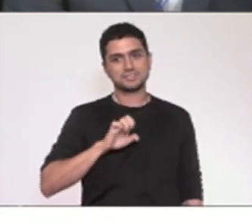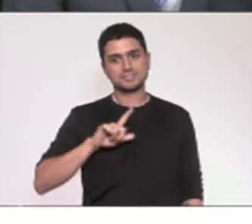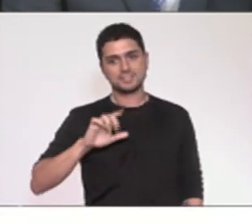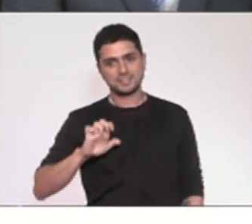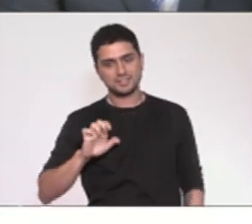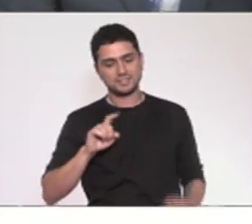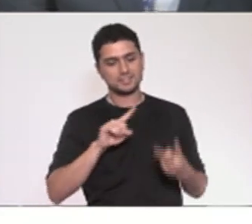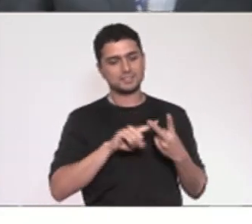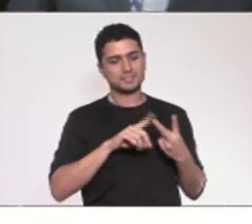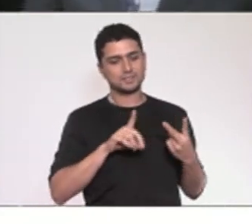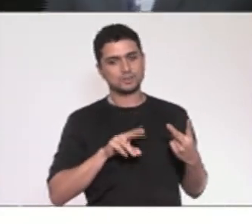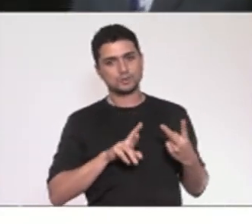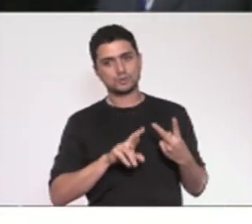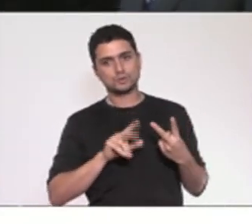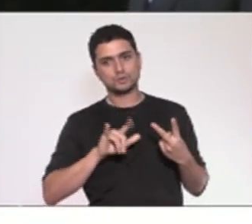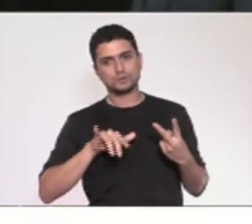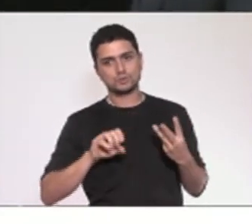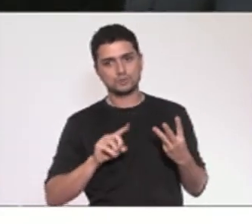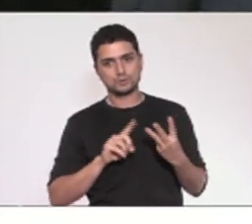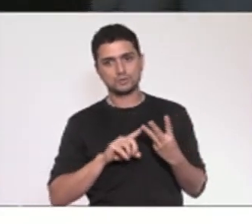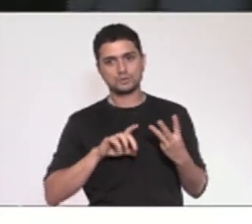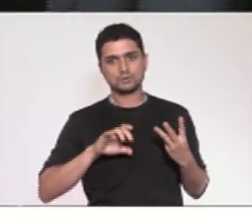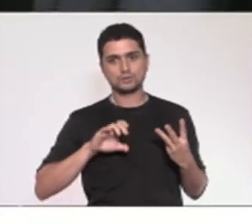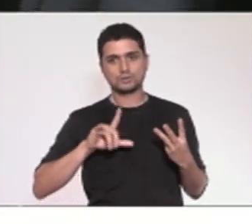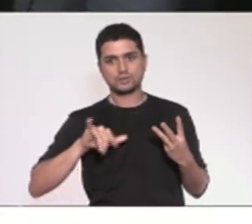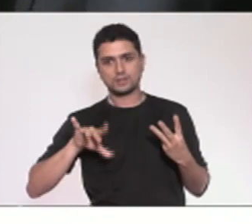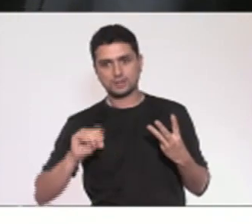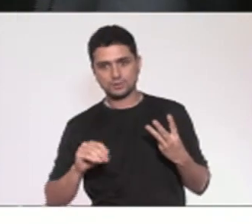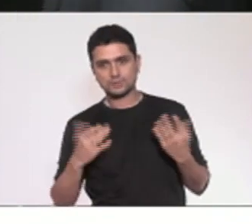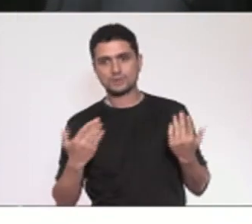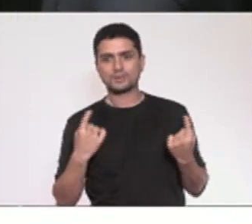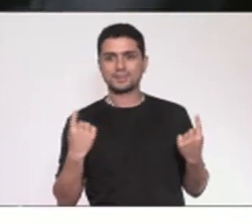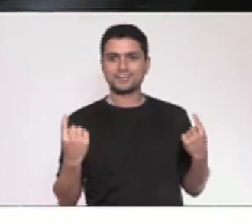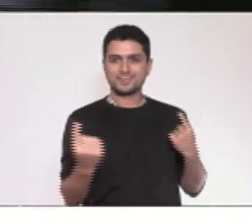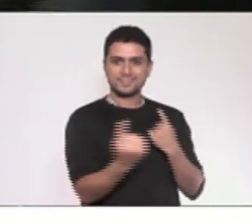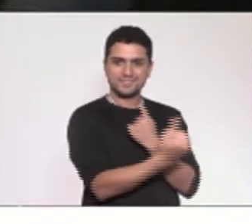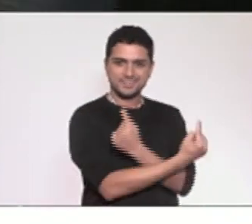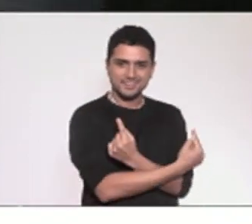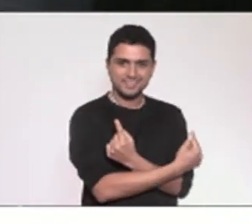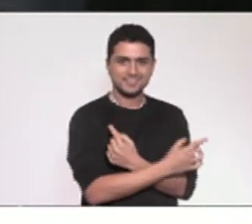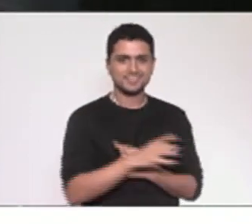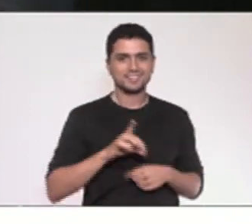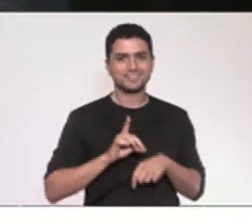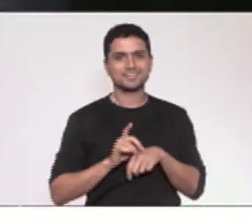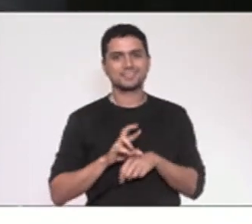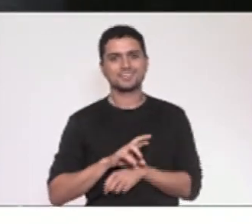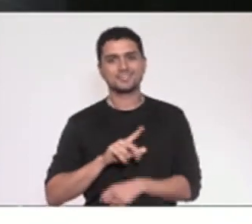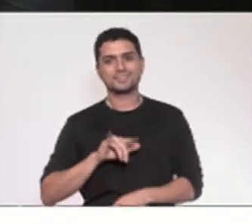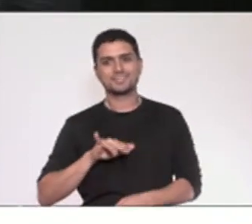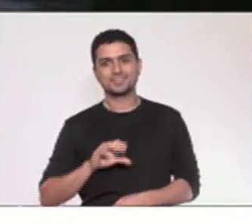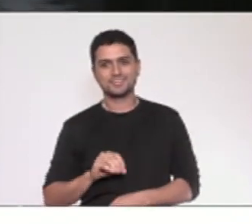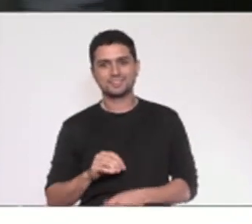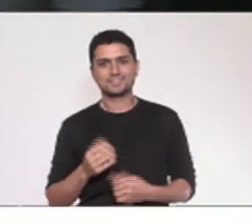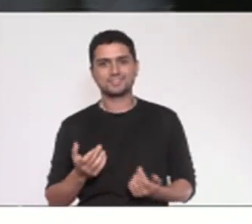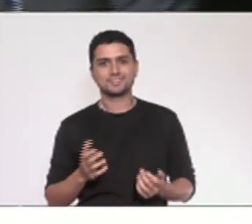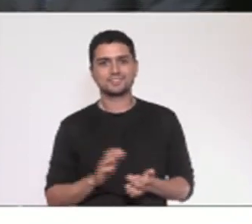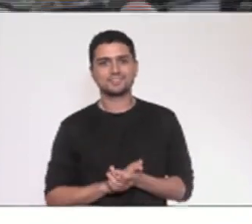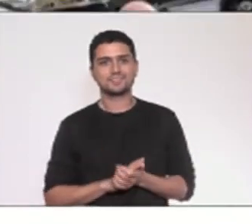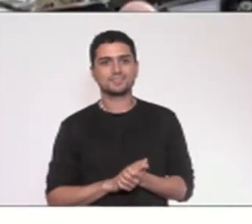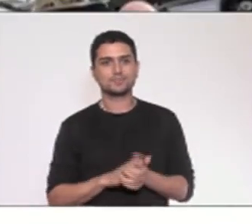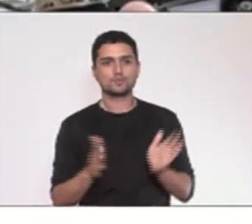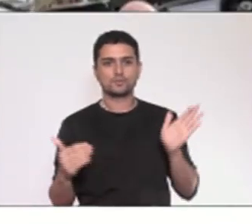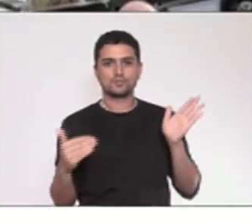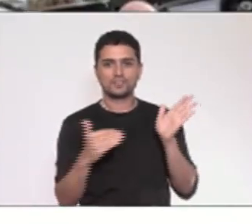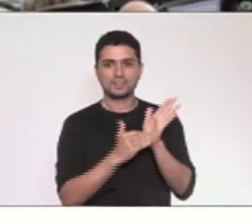Cláudio Castro. Mas agora nós vamos inverter. Agora vai ser o doutor Gussin e no final a doutora Gisele. Eu deixo o final para o melhor.